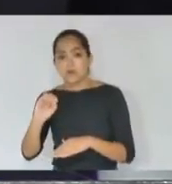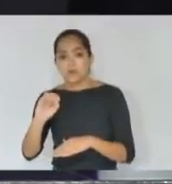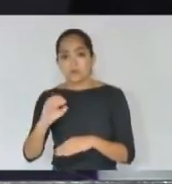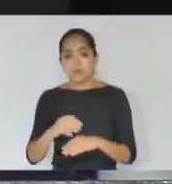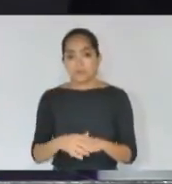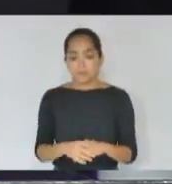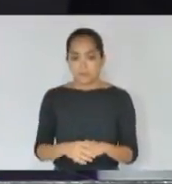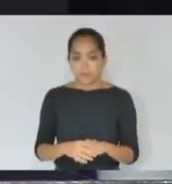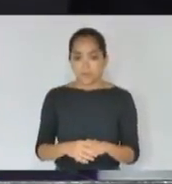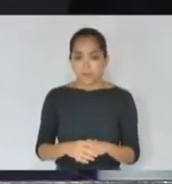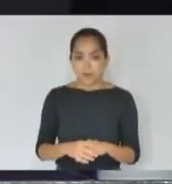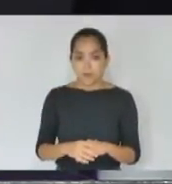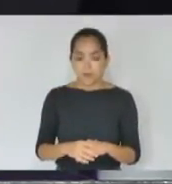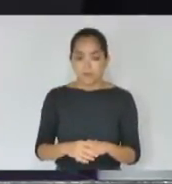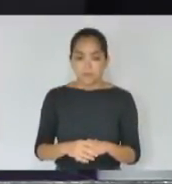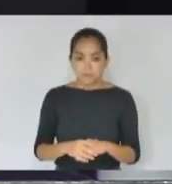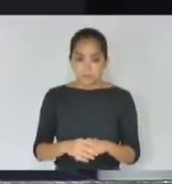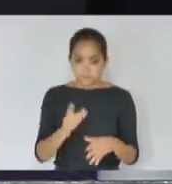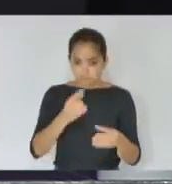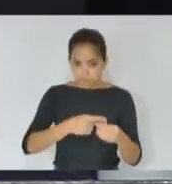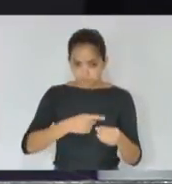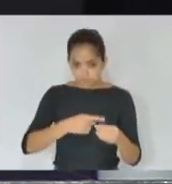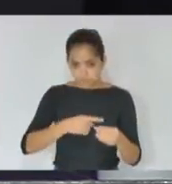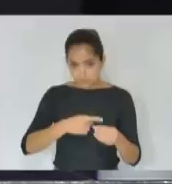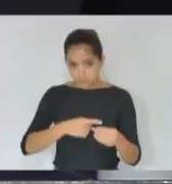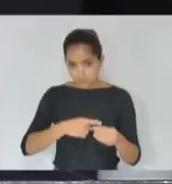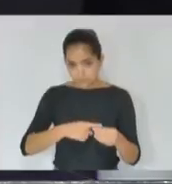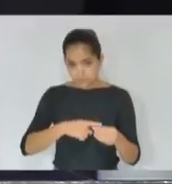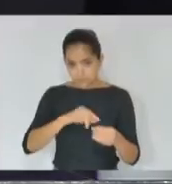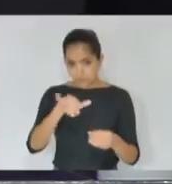os municípios de Jacinto Machado e Praia Grande.